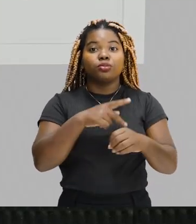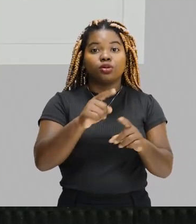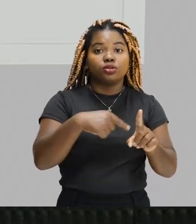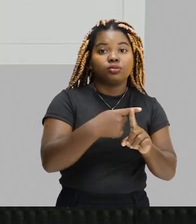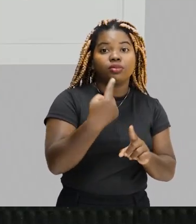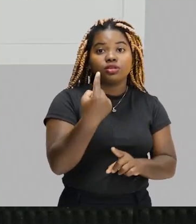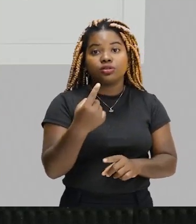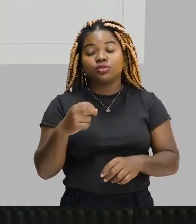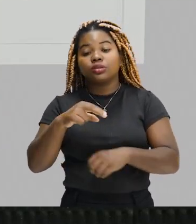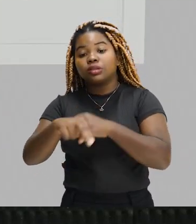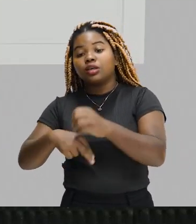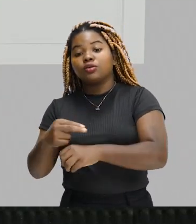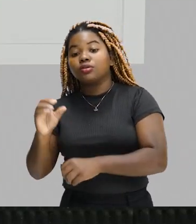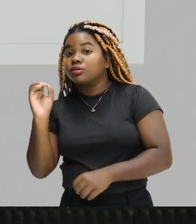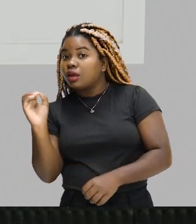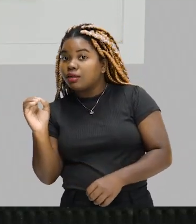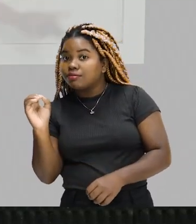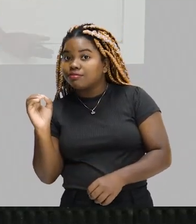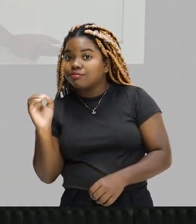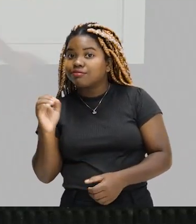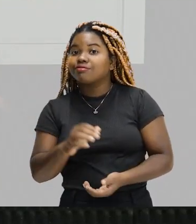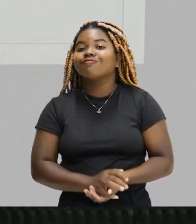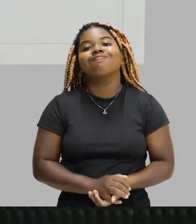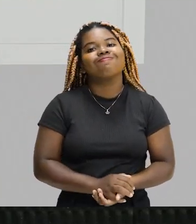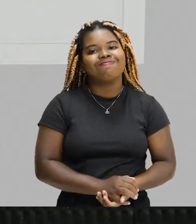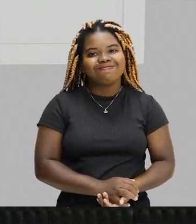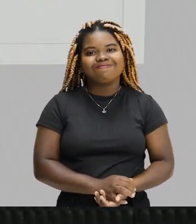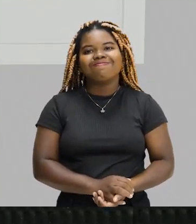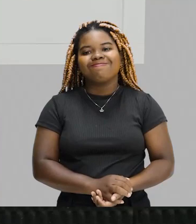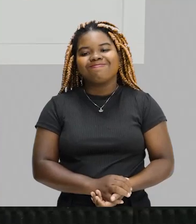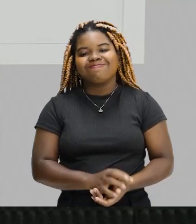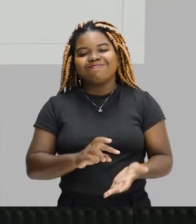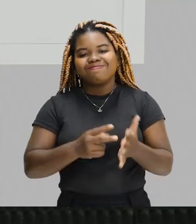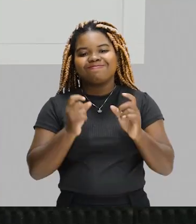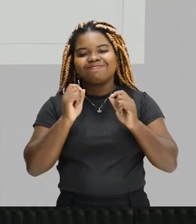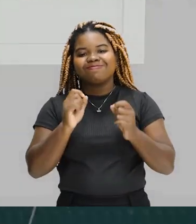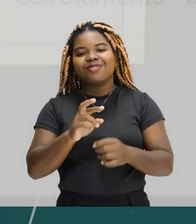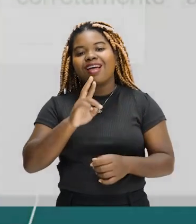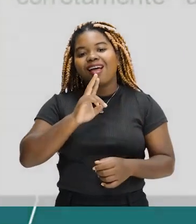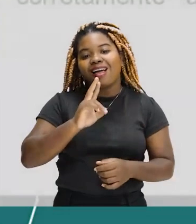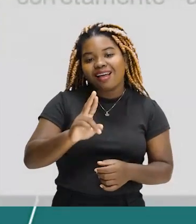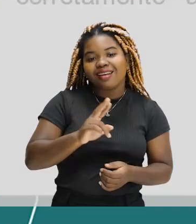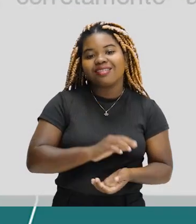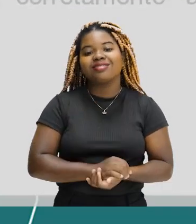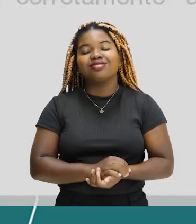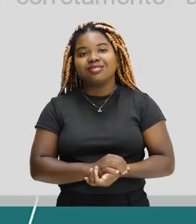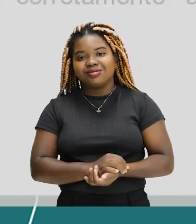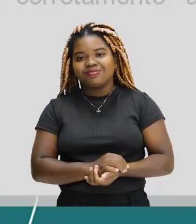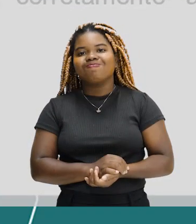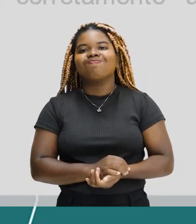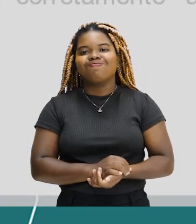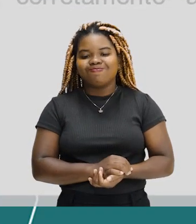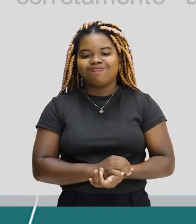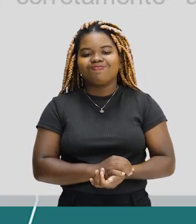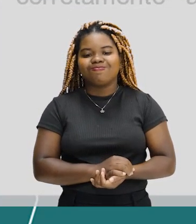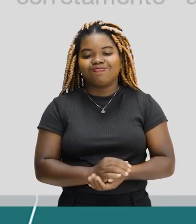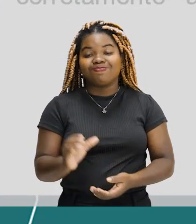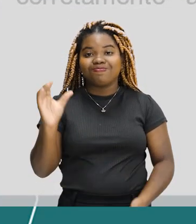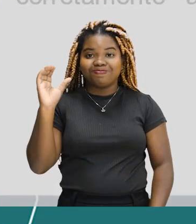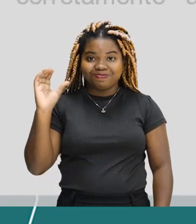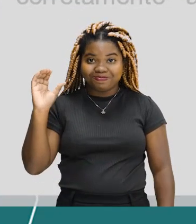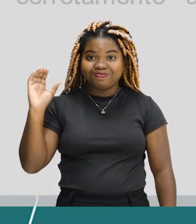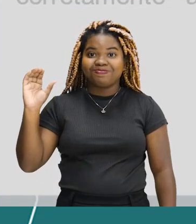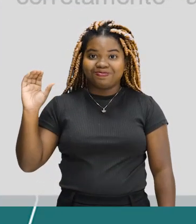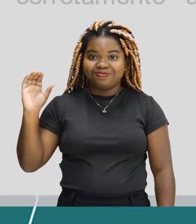1, neutro 0. Próton mais 1 e neutro 0. Ou seja, a resposta é a letra